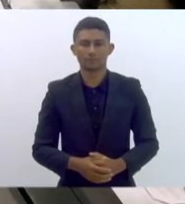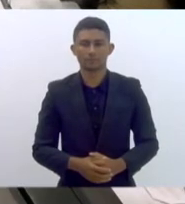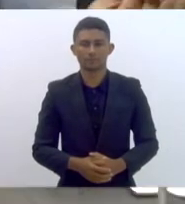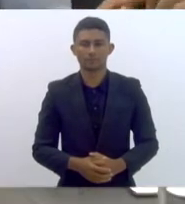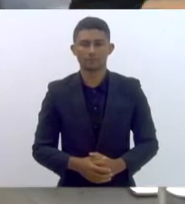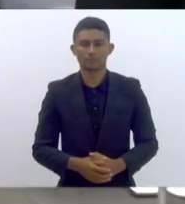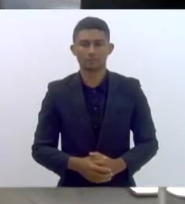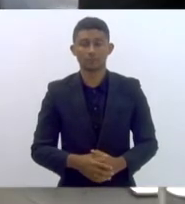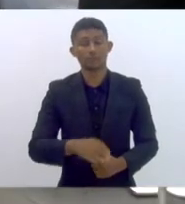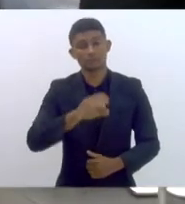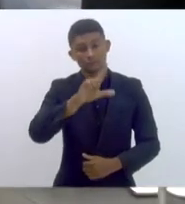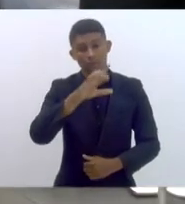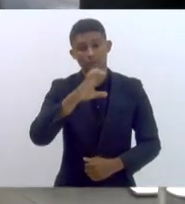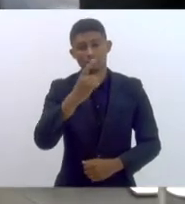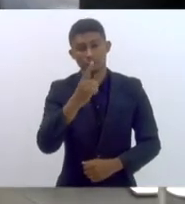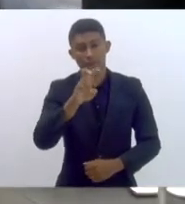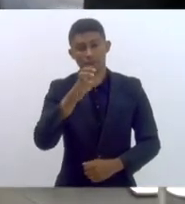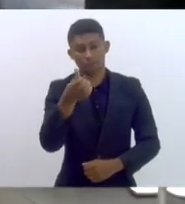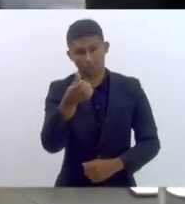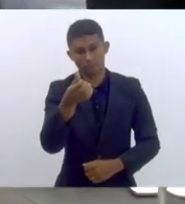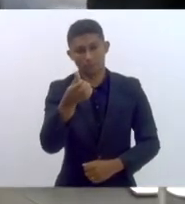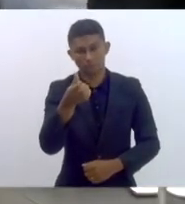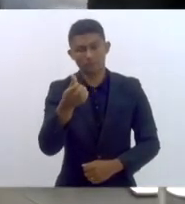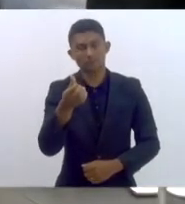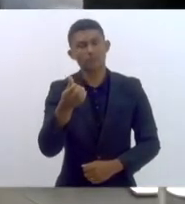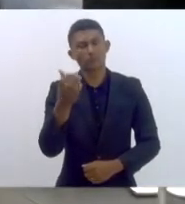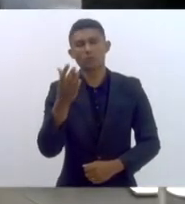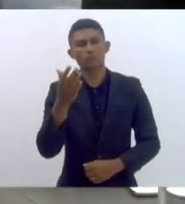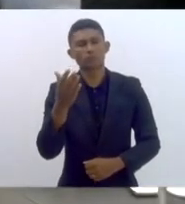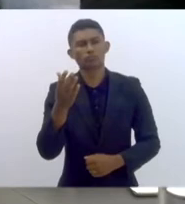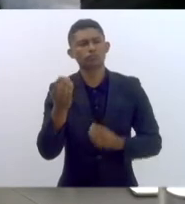A LC156, originalmente, para o Estado